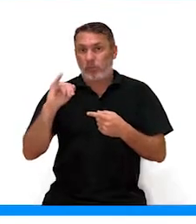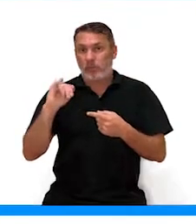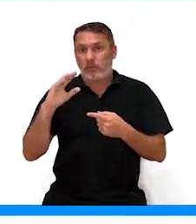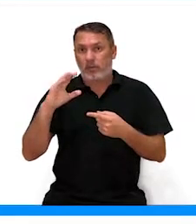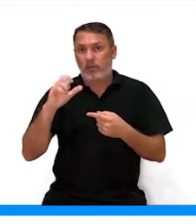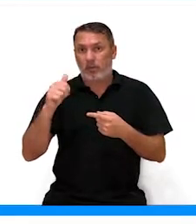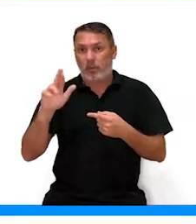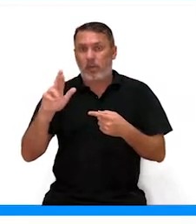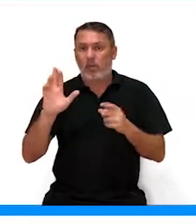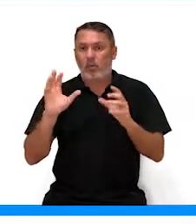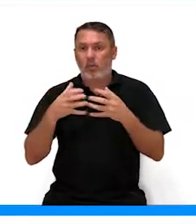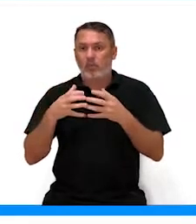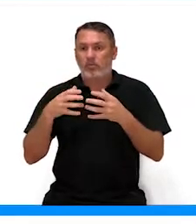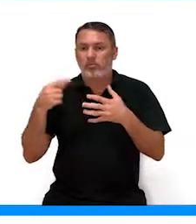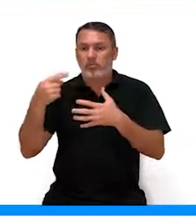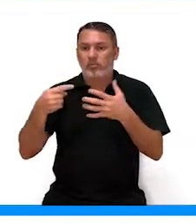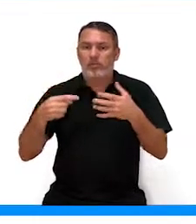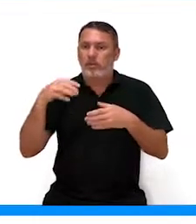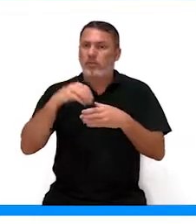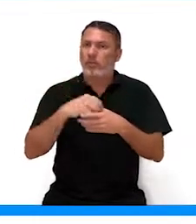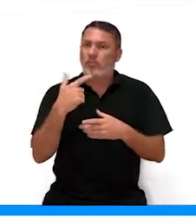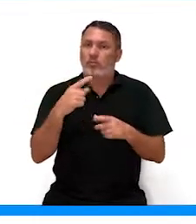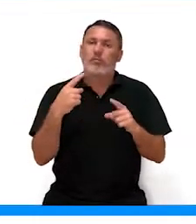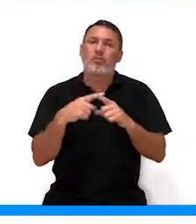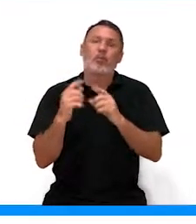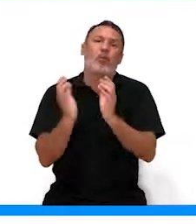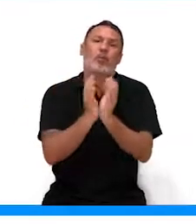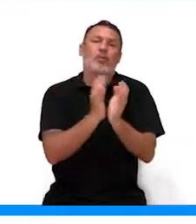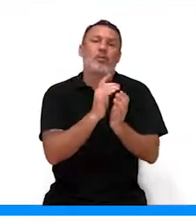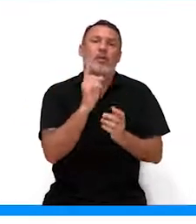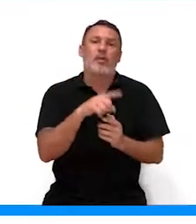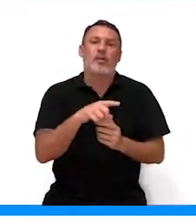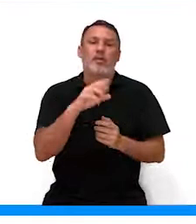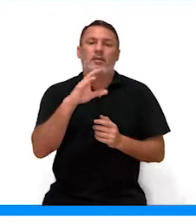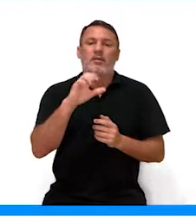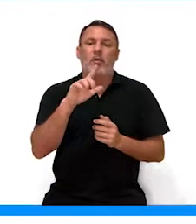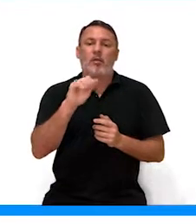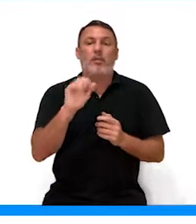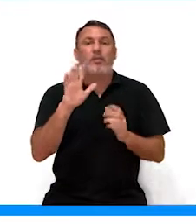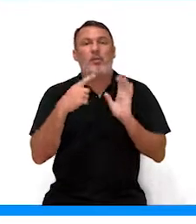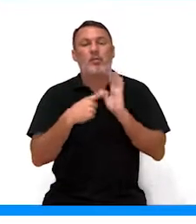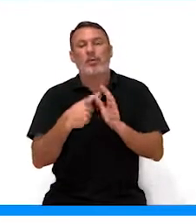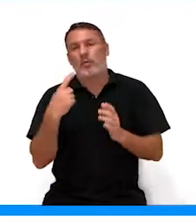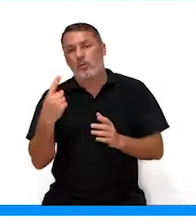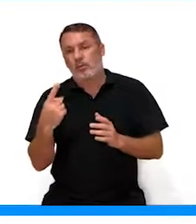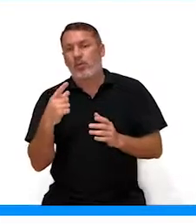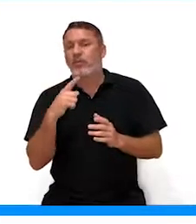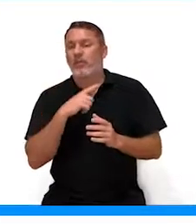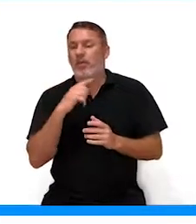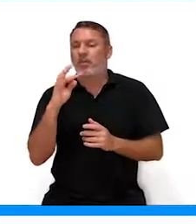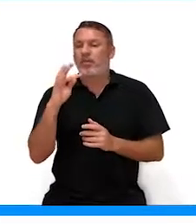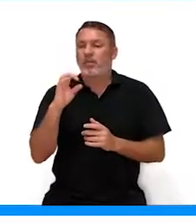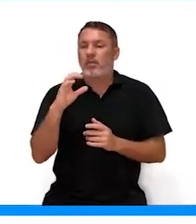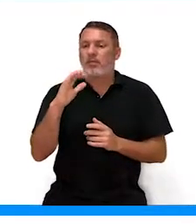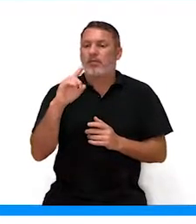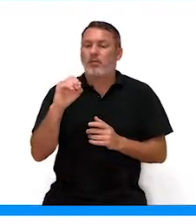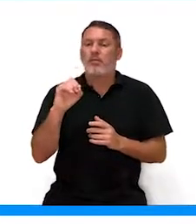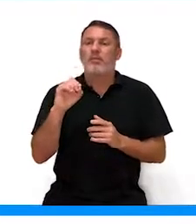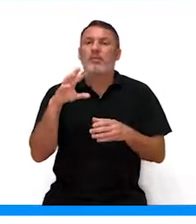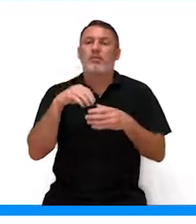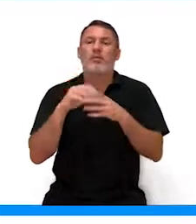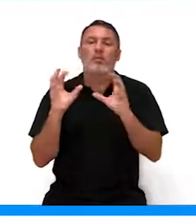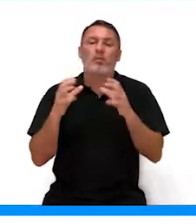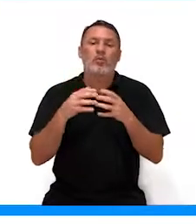organismo unicelular, ele não forma tecidos, porque tecidos são conjuntos de células, e ele apresenta somente uma. Então,